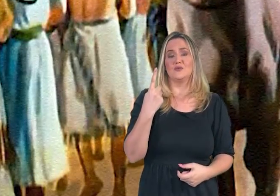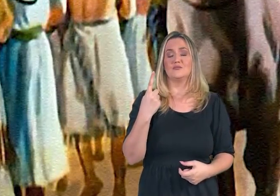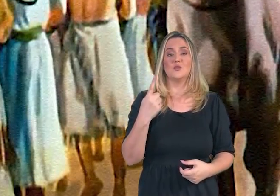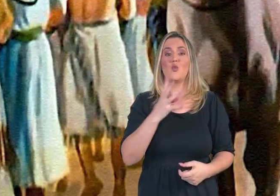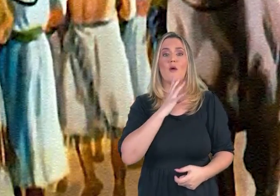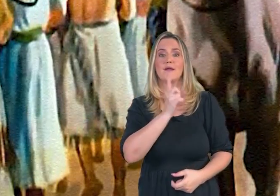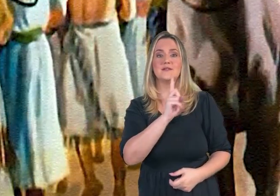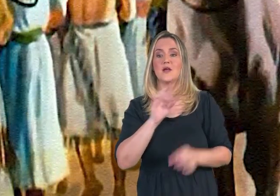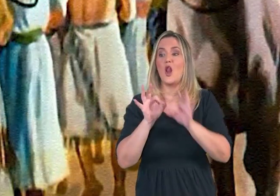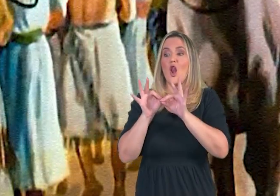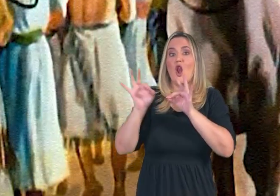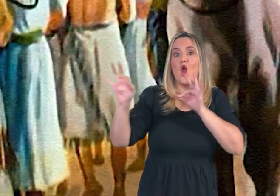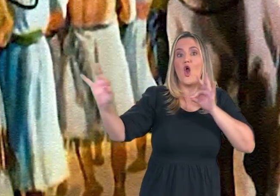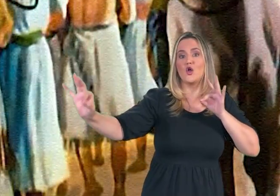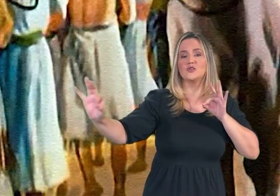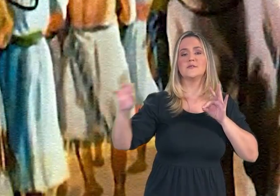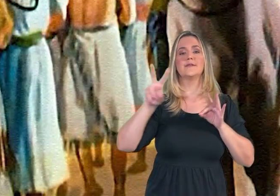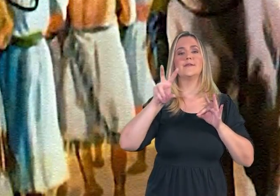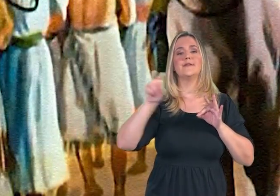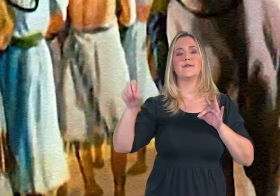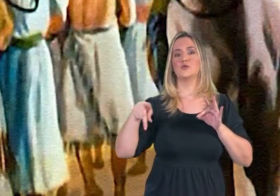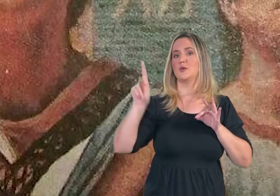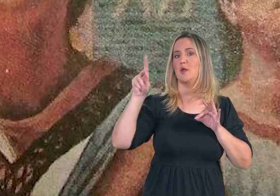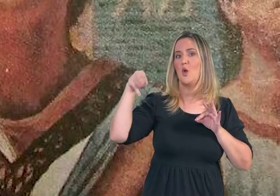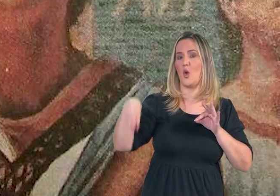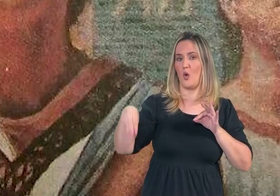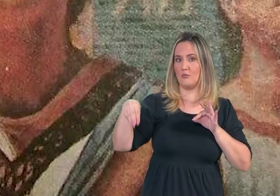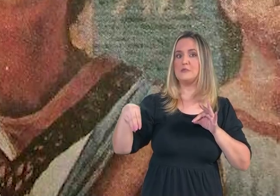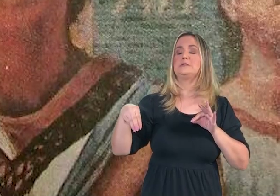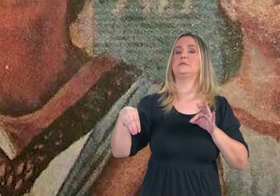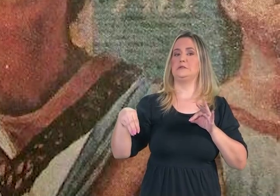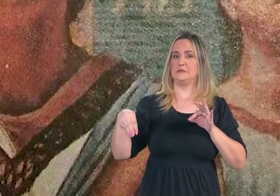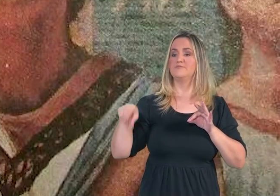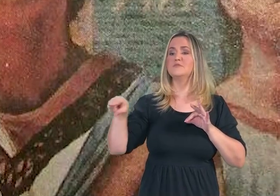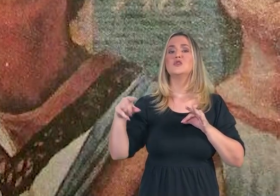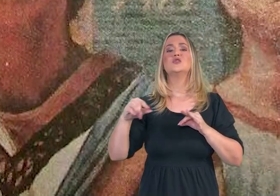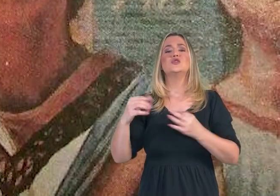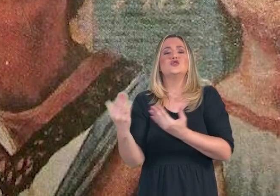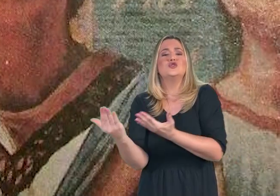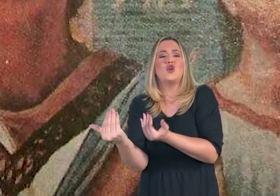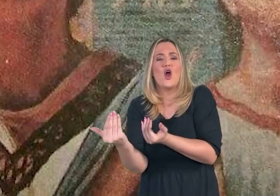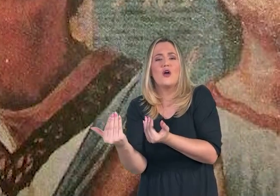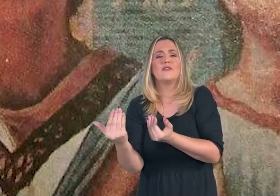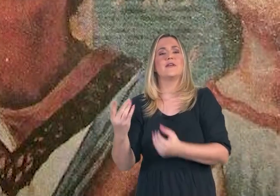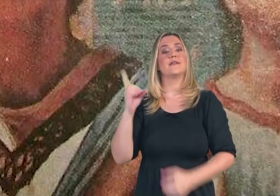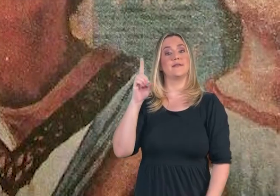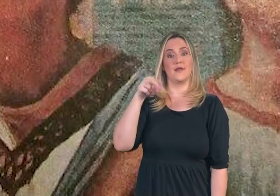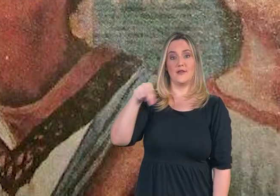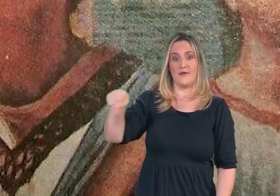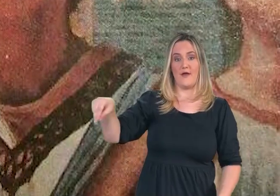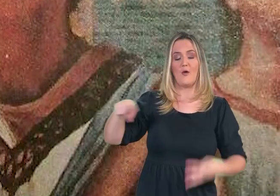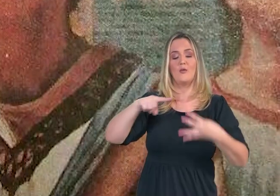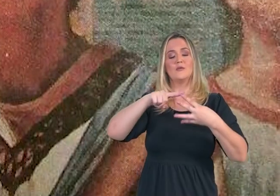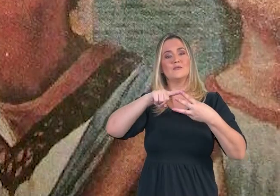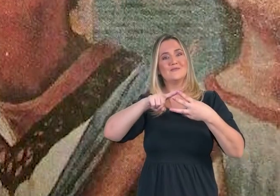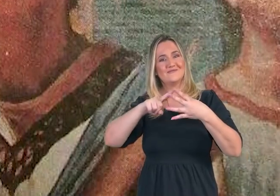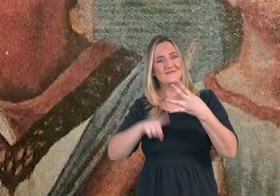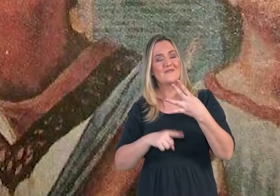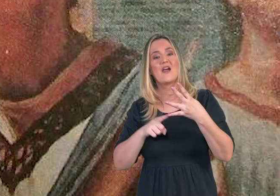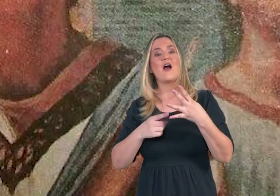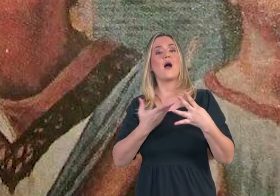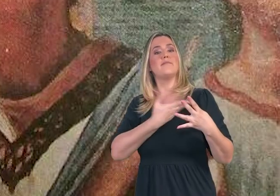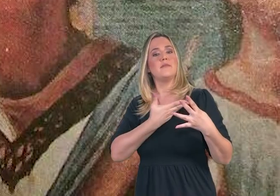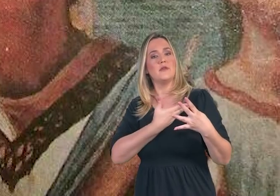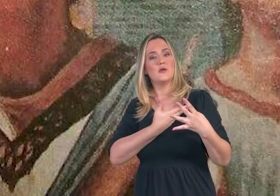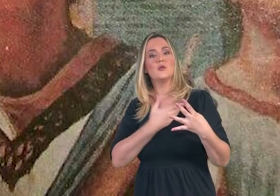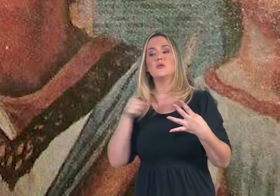ficava 500 quilômetros distante de sua pátria. Eles tiveram de lidar não apenas com o trauma emocional da remoção forçada do